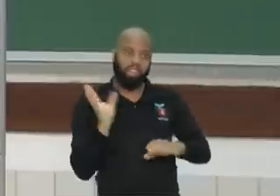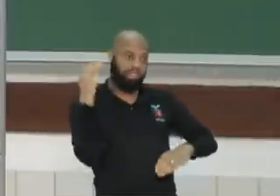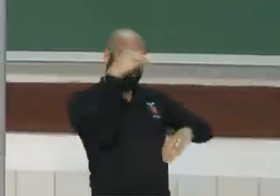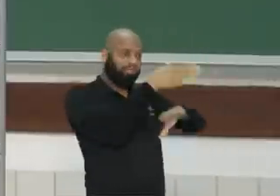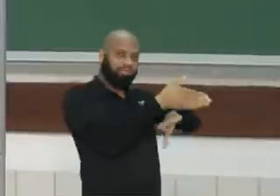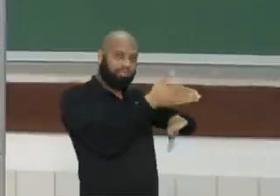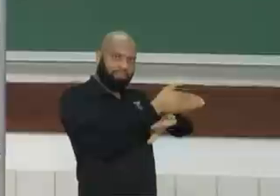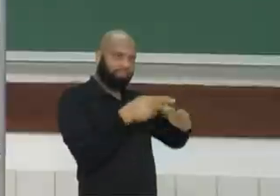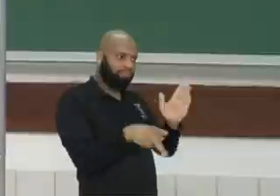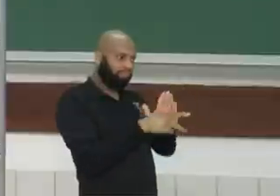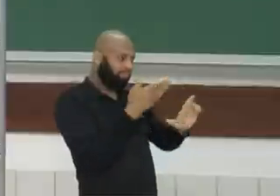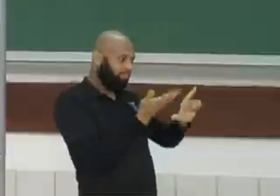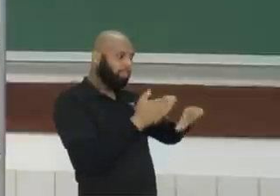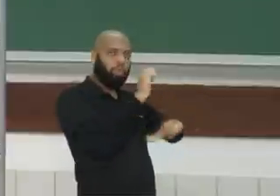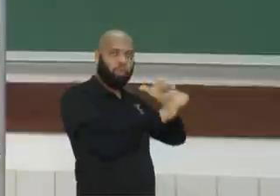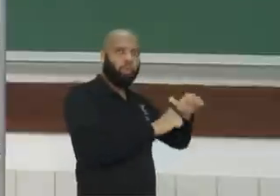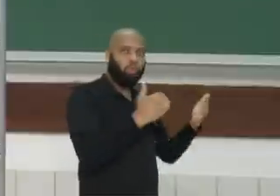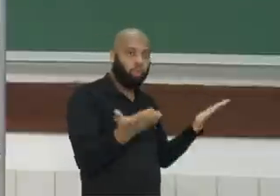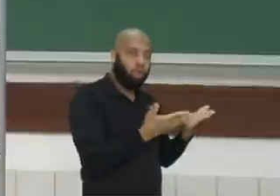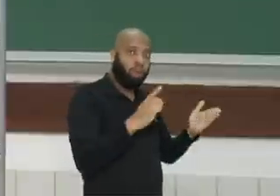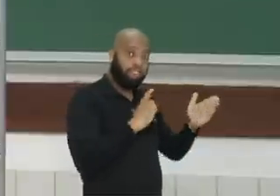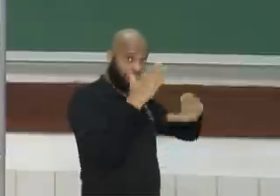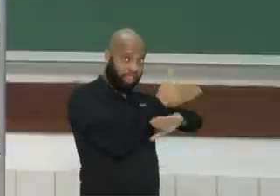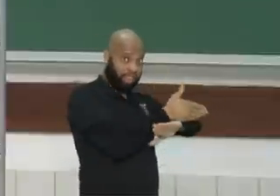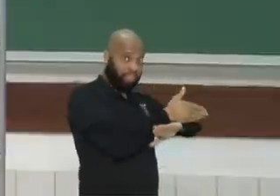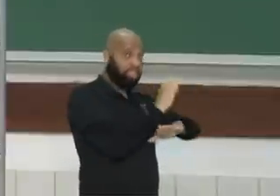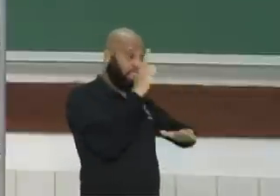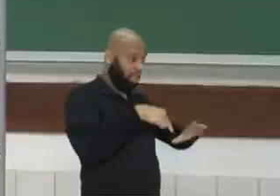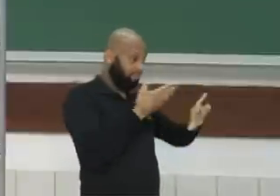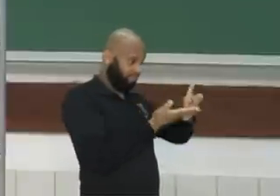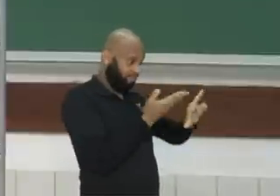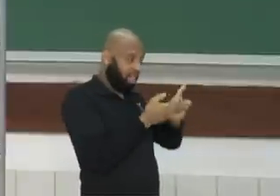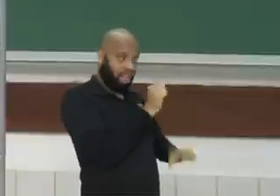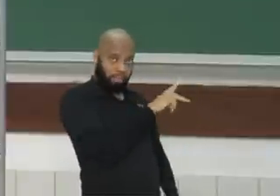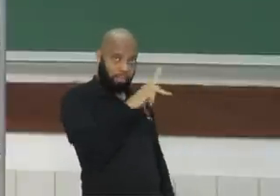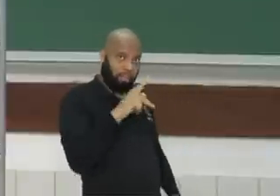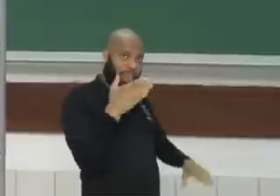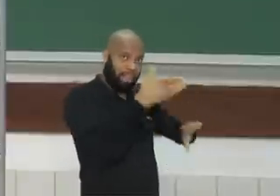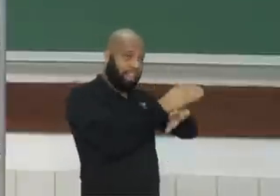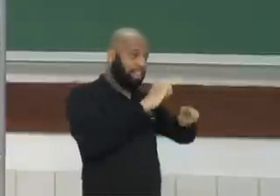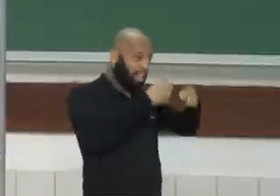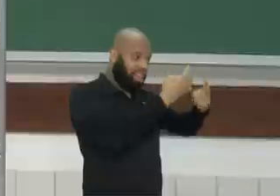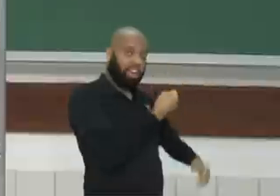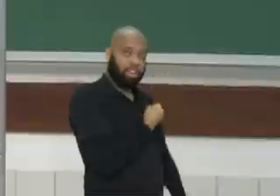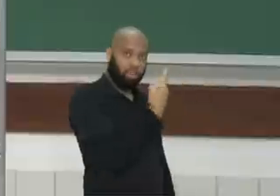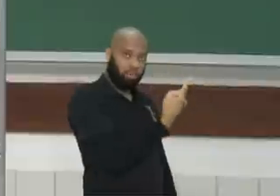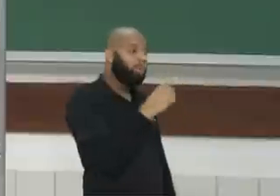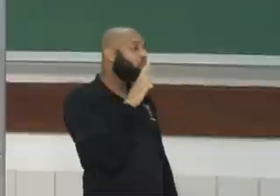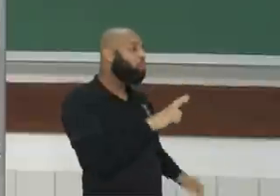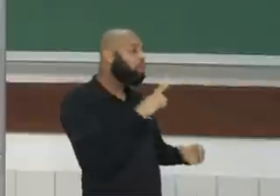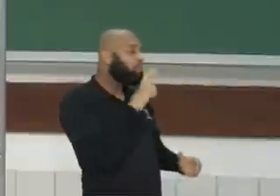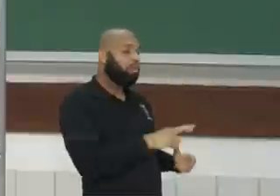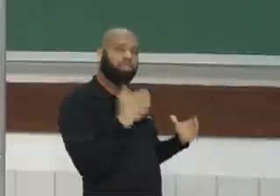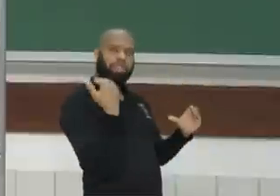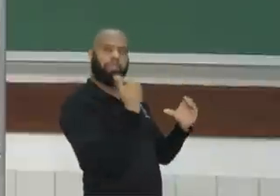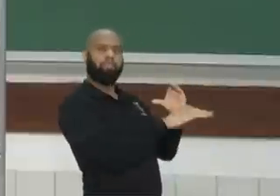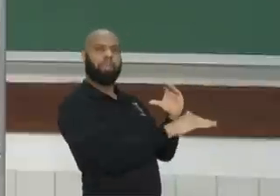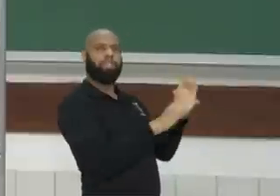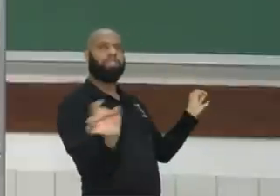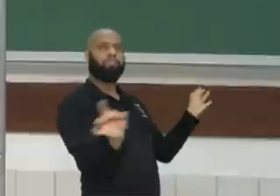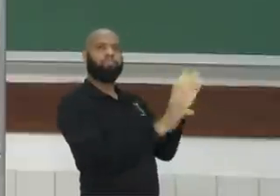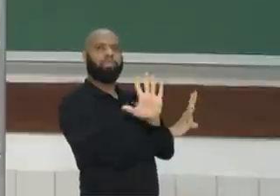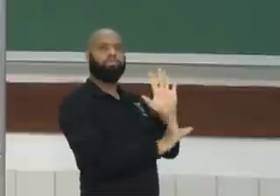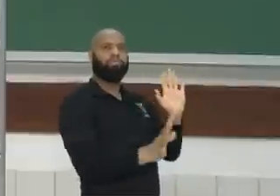Você clica no primeiro link, no link número 1, atividade obrigatória, realiza a atividade e envia. Pronto, a